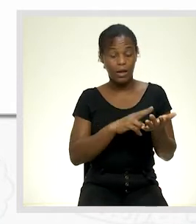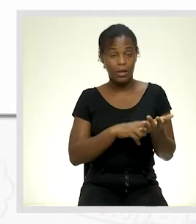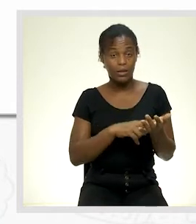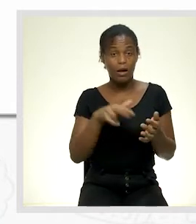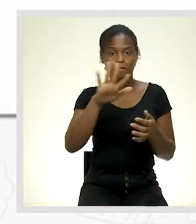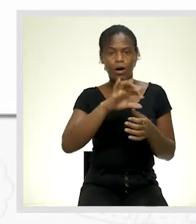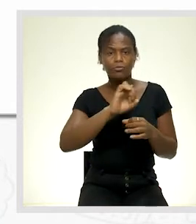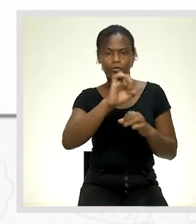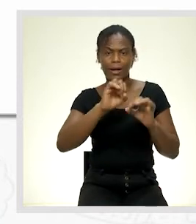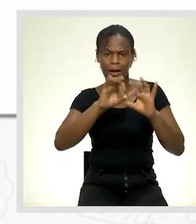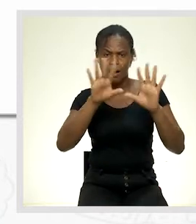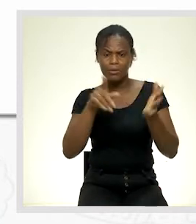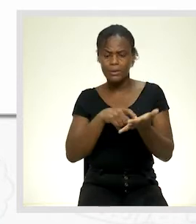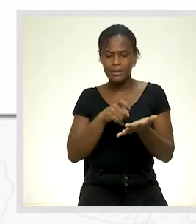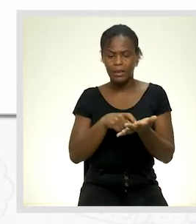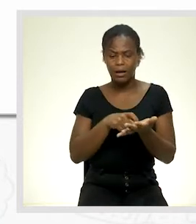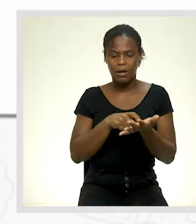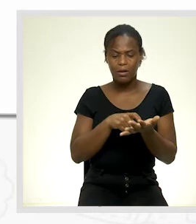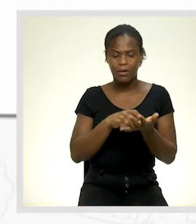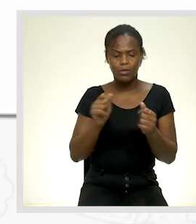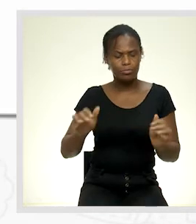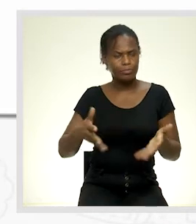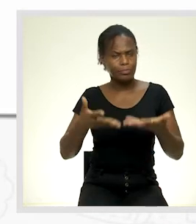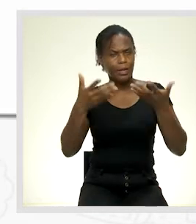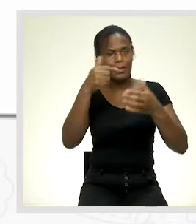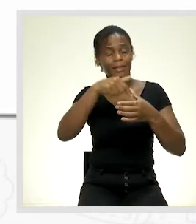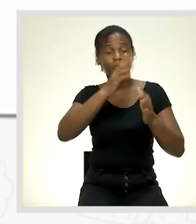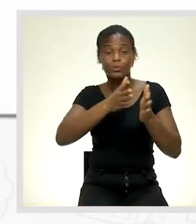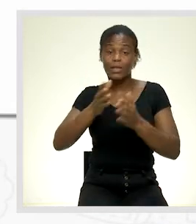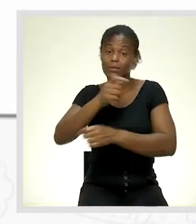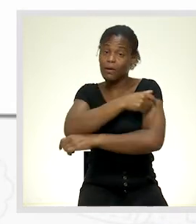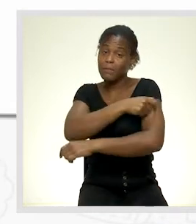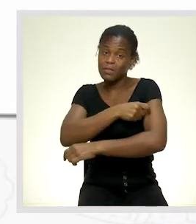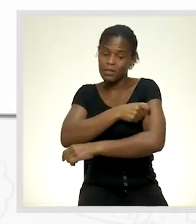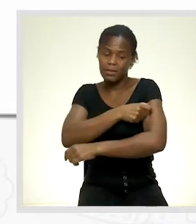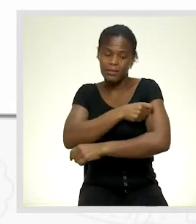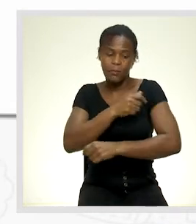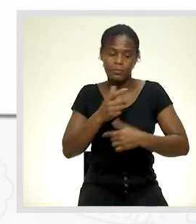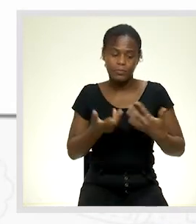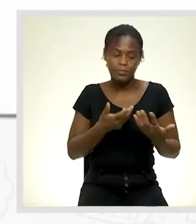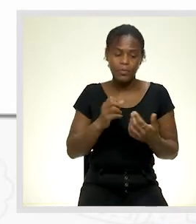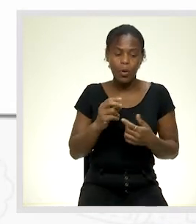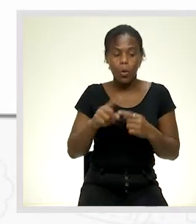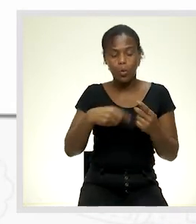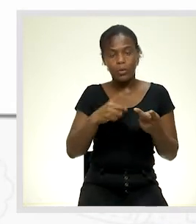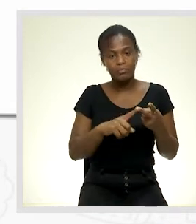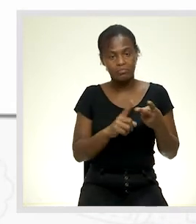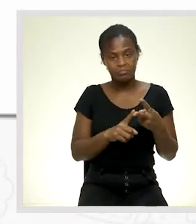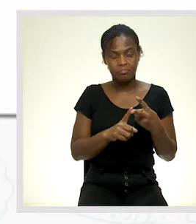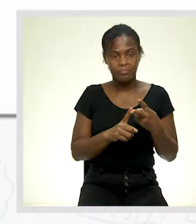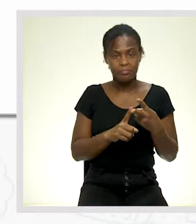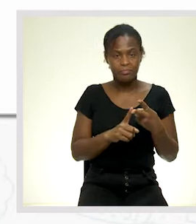sua evidência e necessidade de o privilegiar no processo de representação. Outra